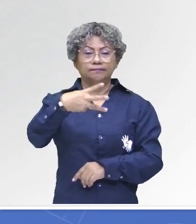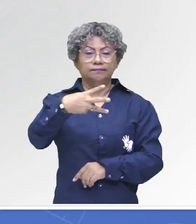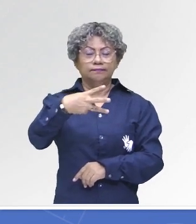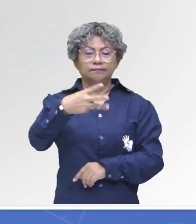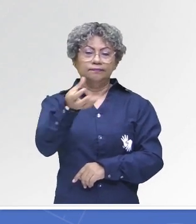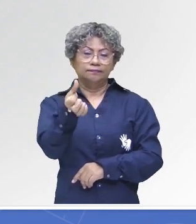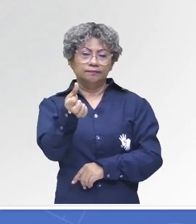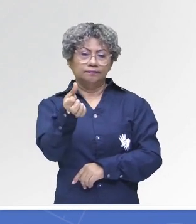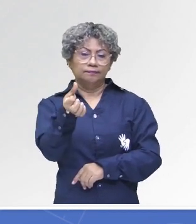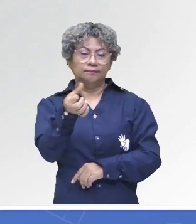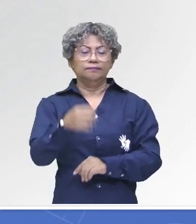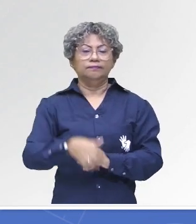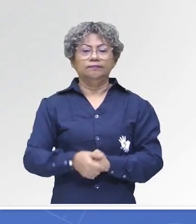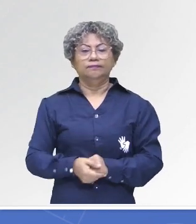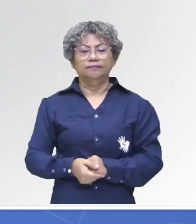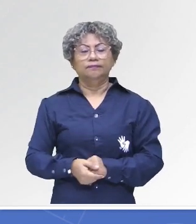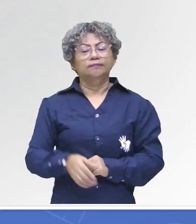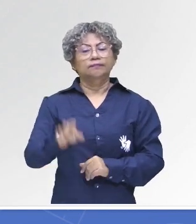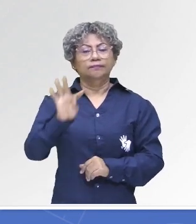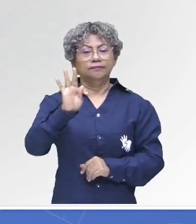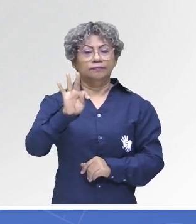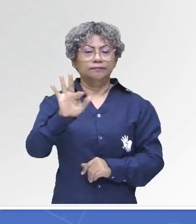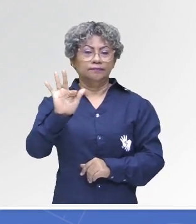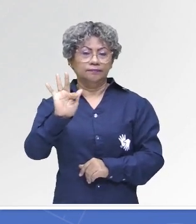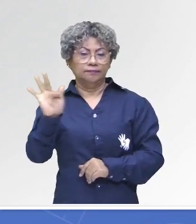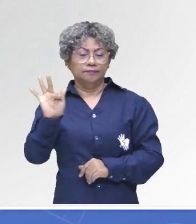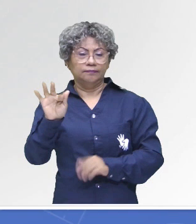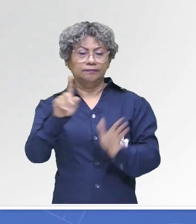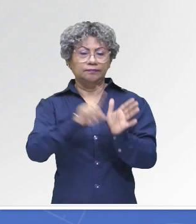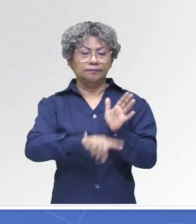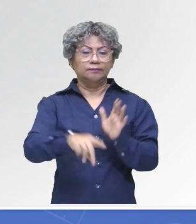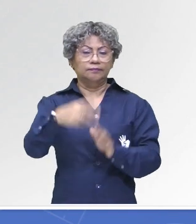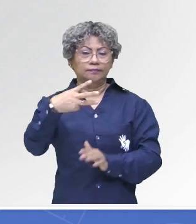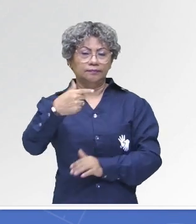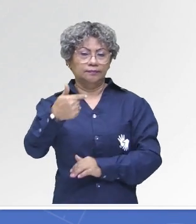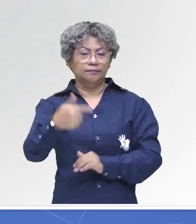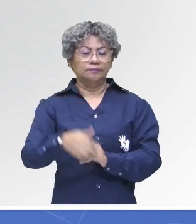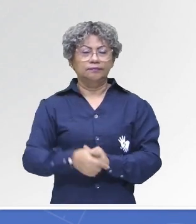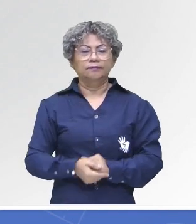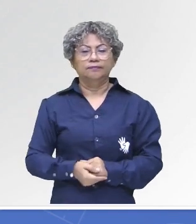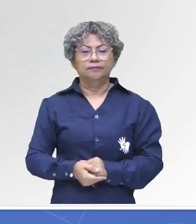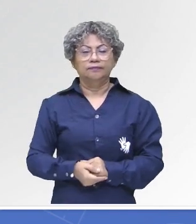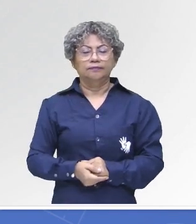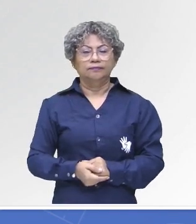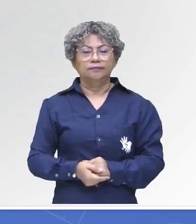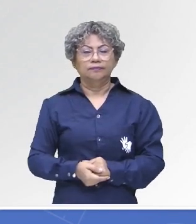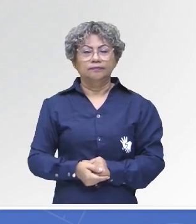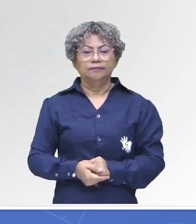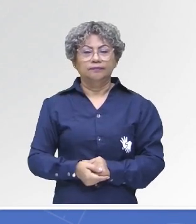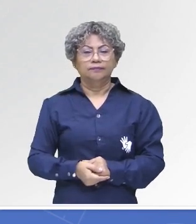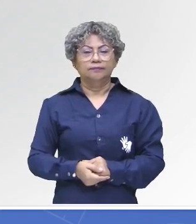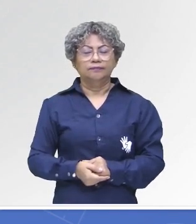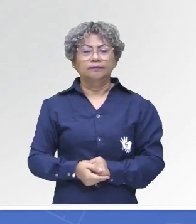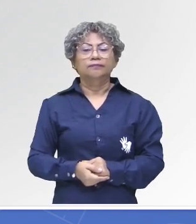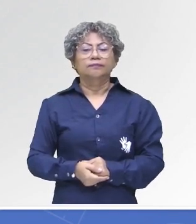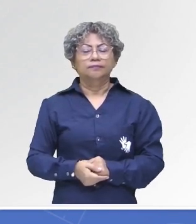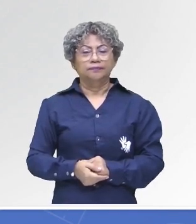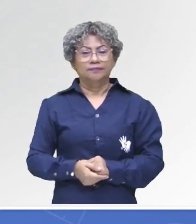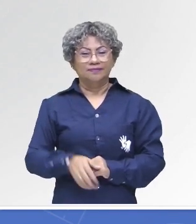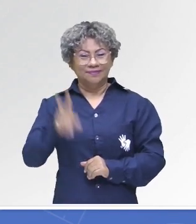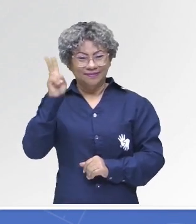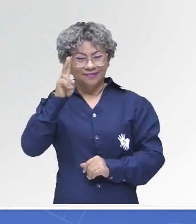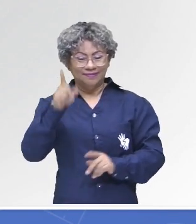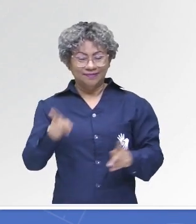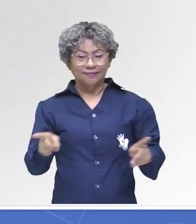é igual a TF menos 32. O 32 está negativo. Eu vou mandar